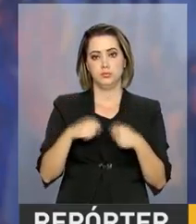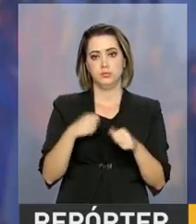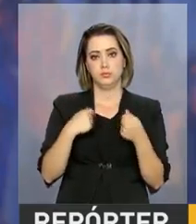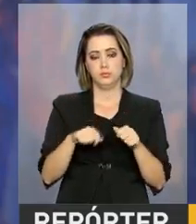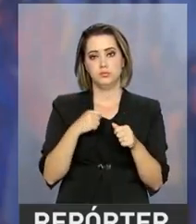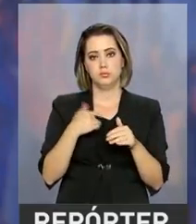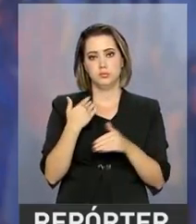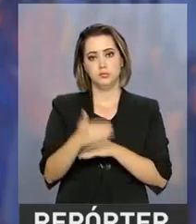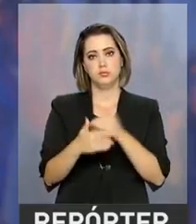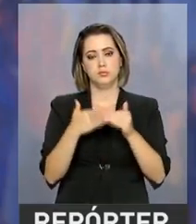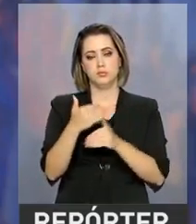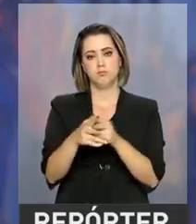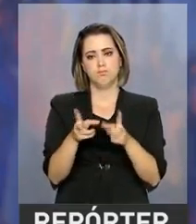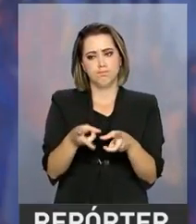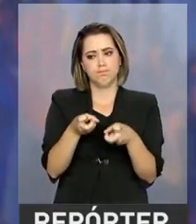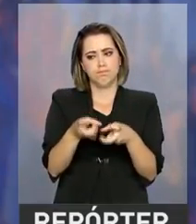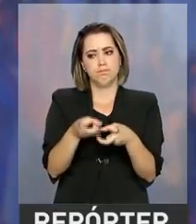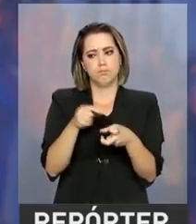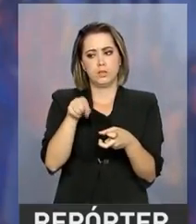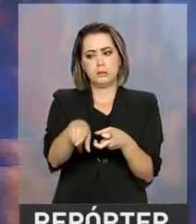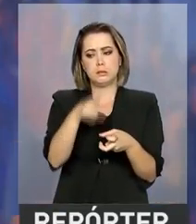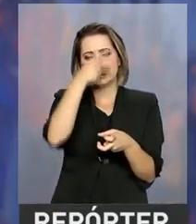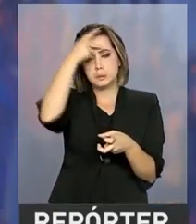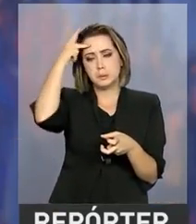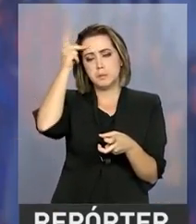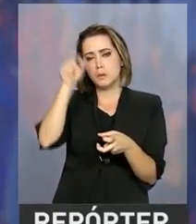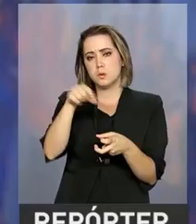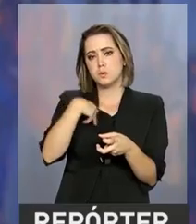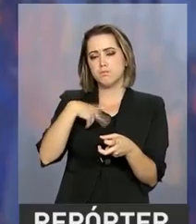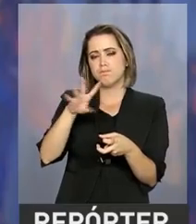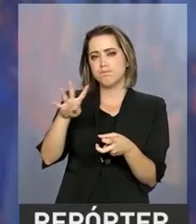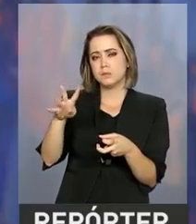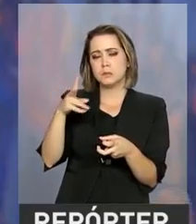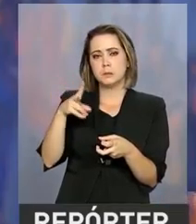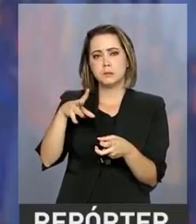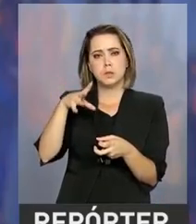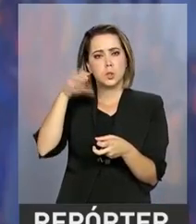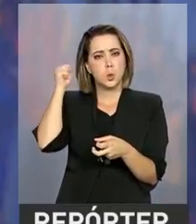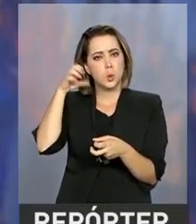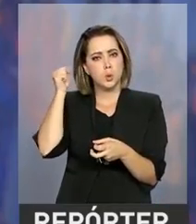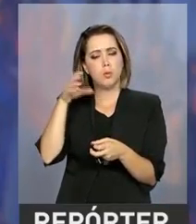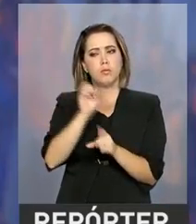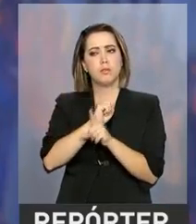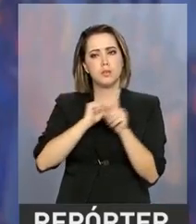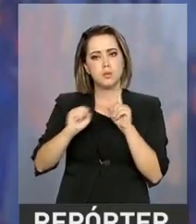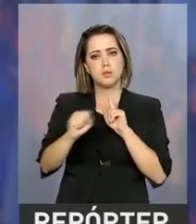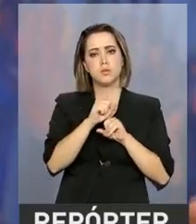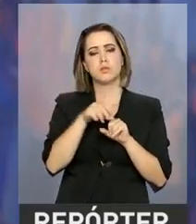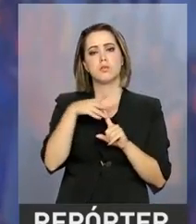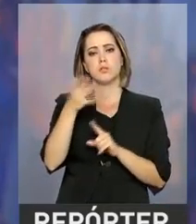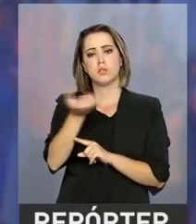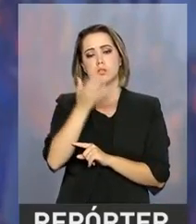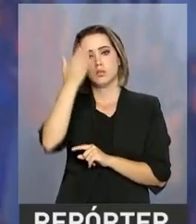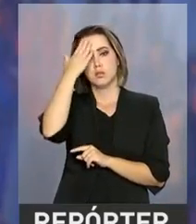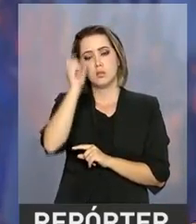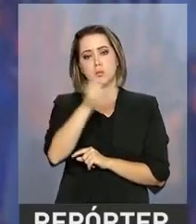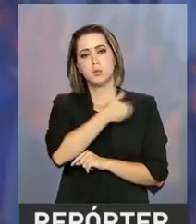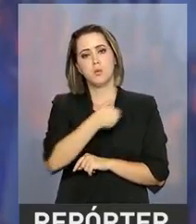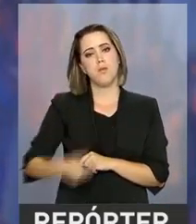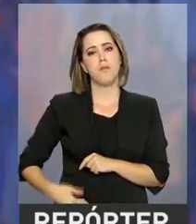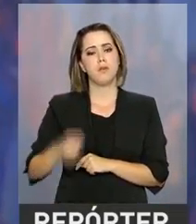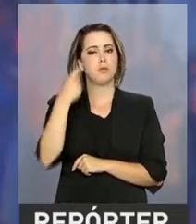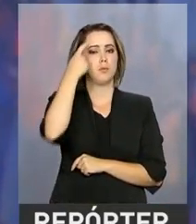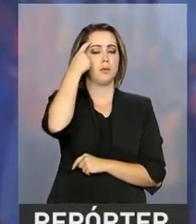pela sensibilidade do parlamentar, que ouve a sociedade e que quer saber o que o governo pensa.